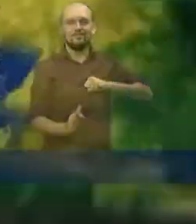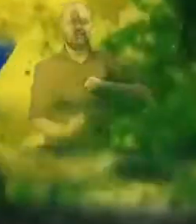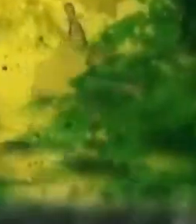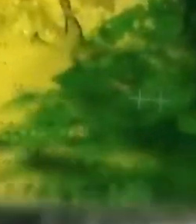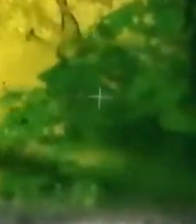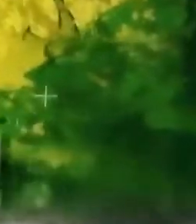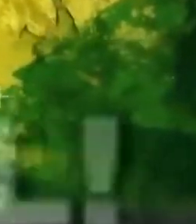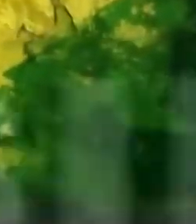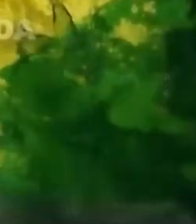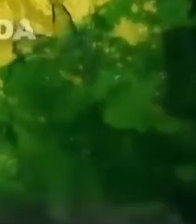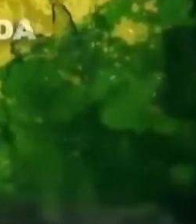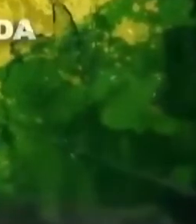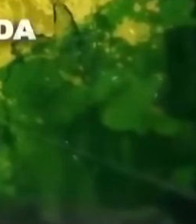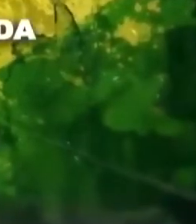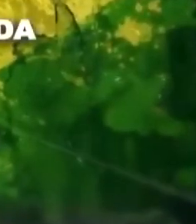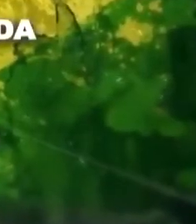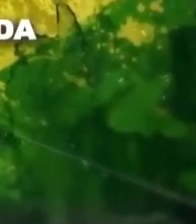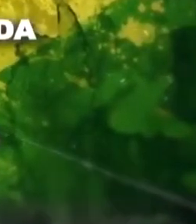amada.